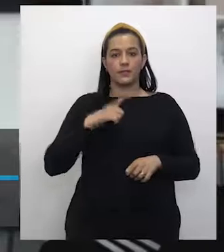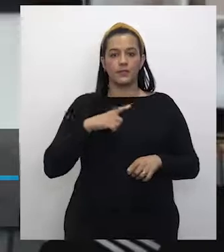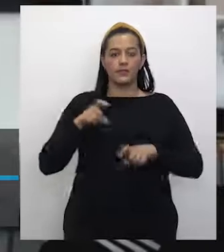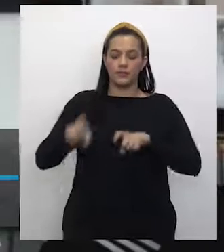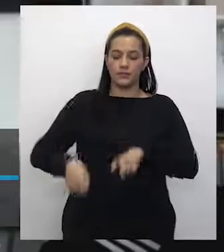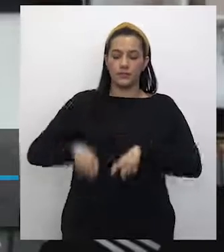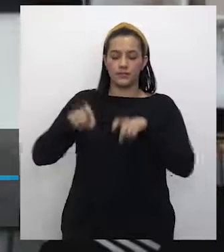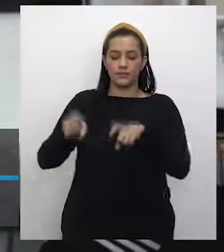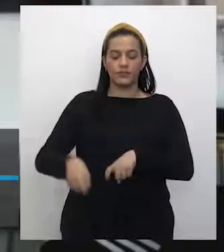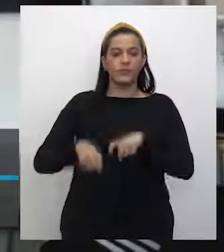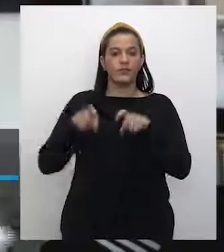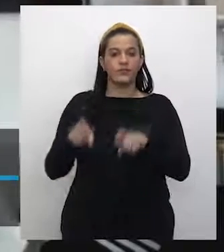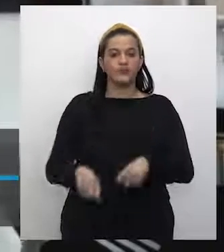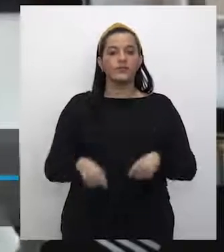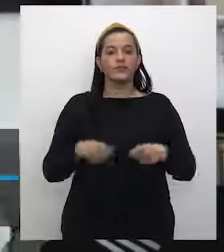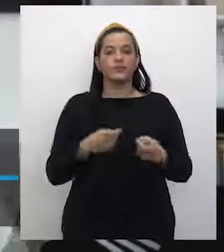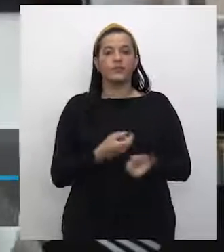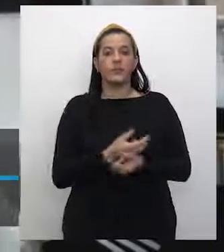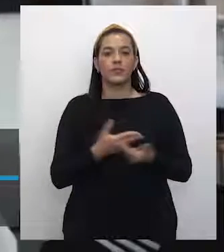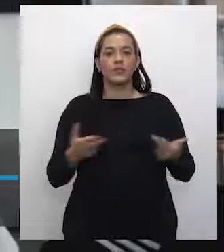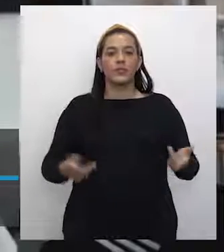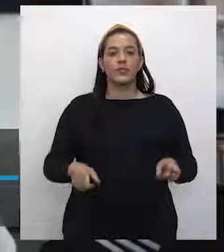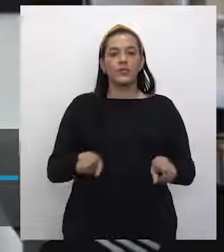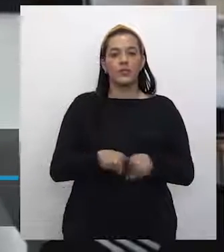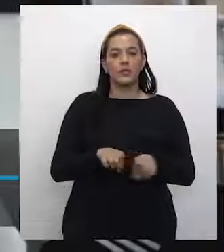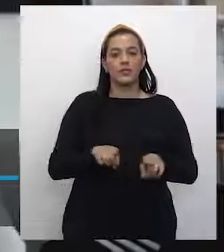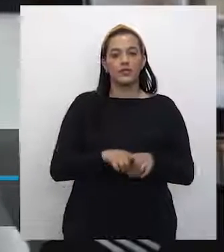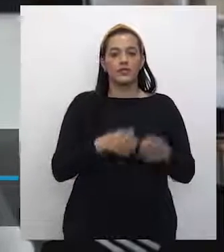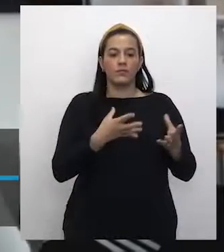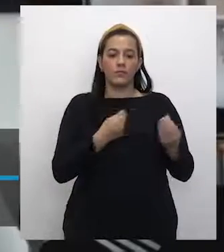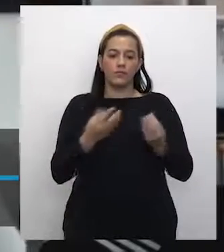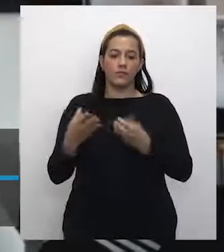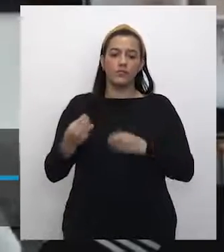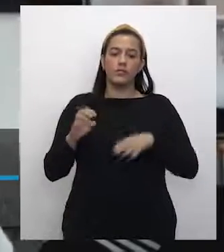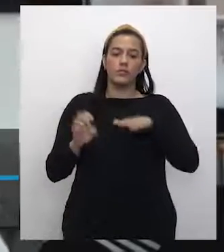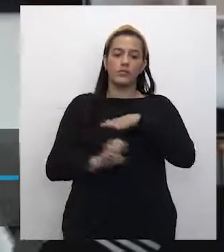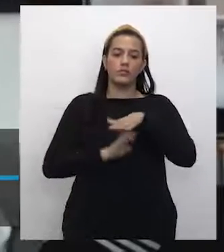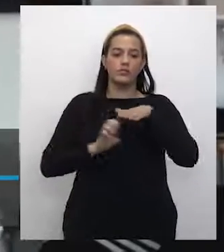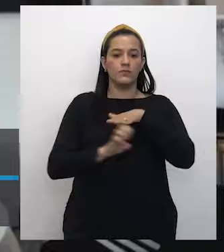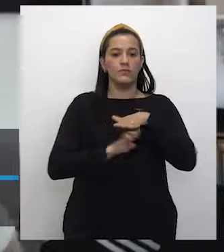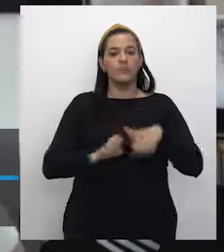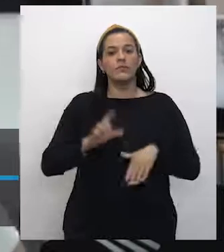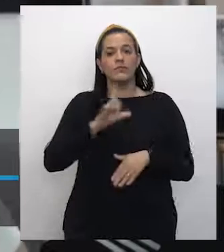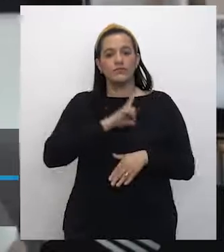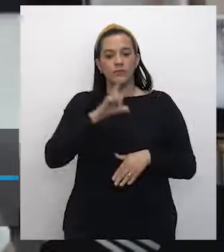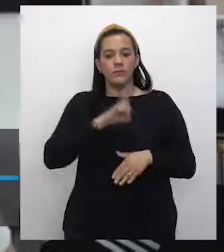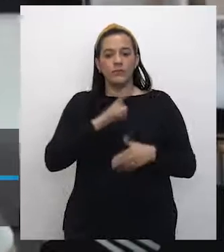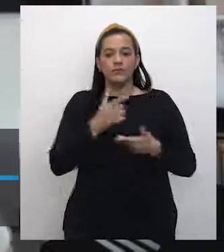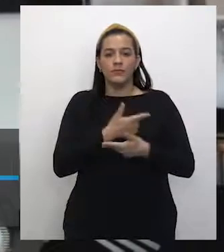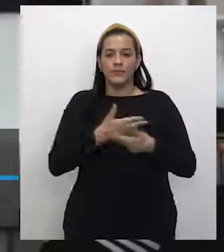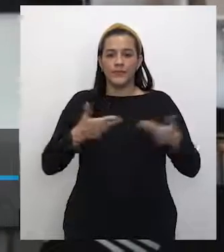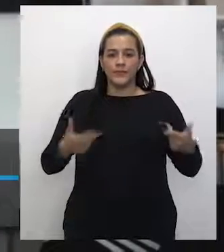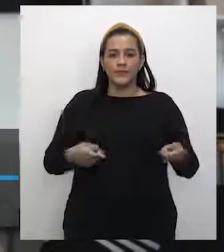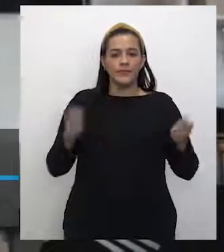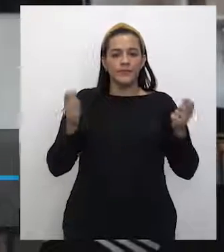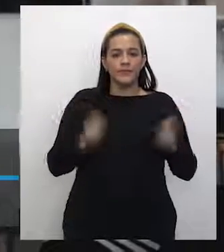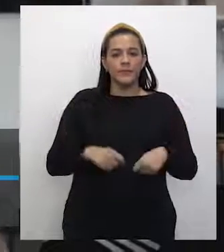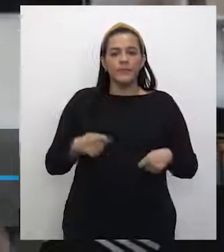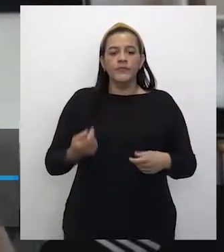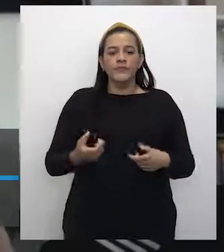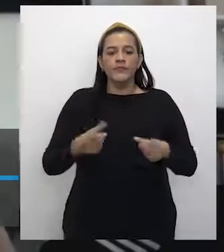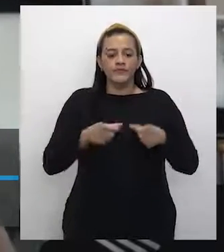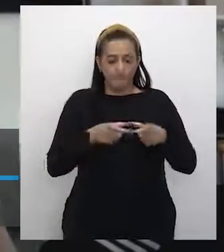fazendas, tem bastante gente, né? Tem bastantes empresas adquirindo esses materiais, né? Esse tipo de